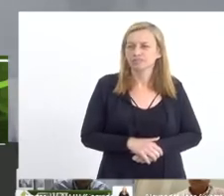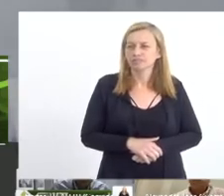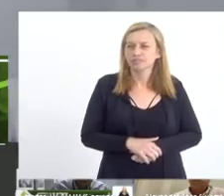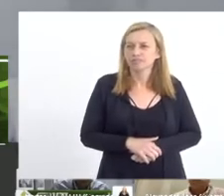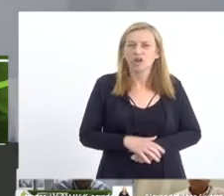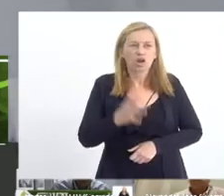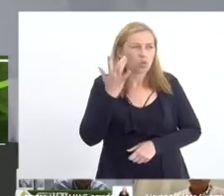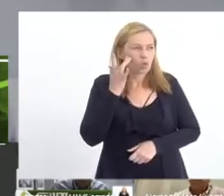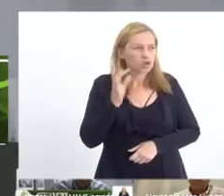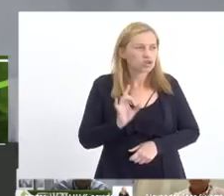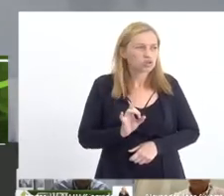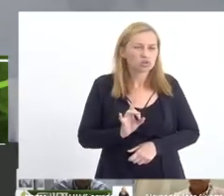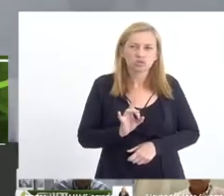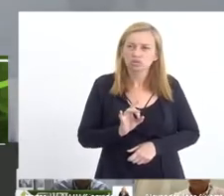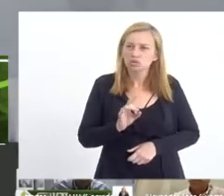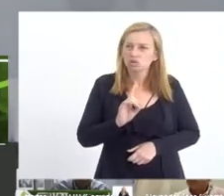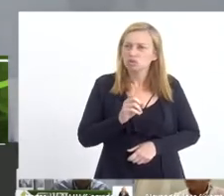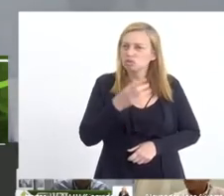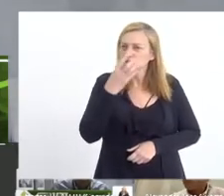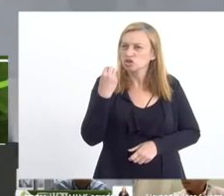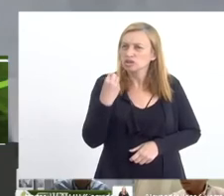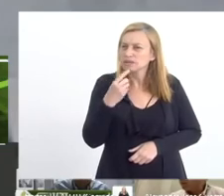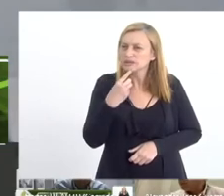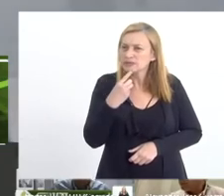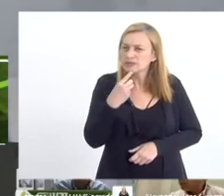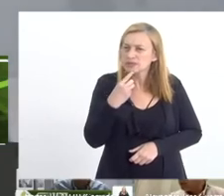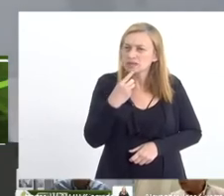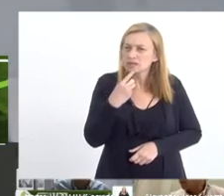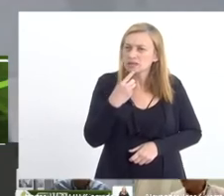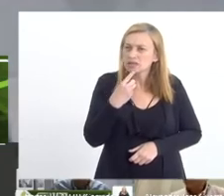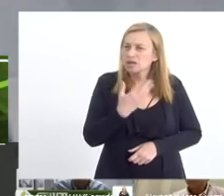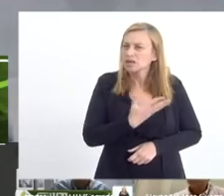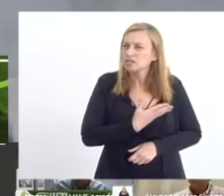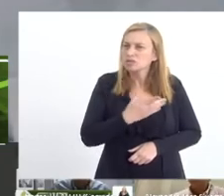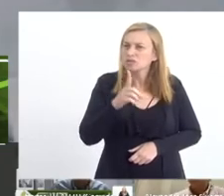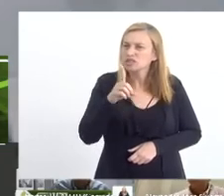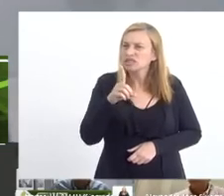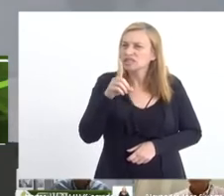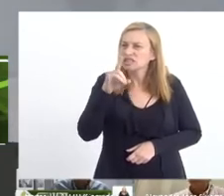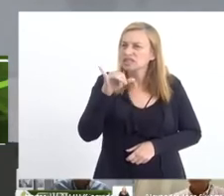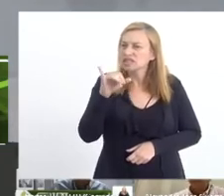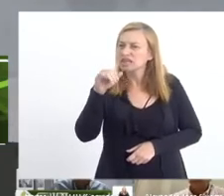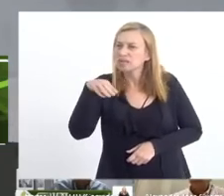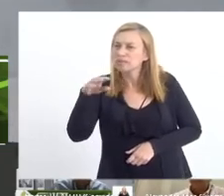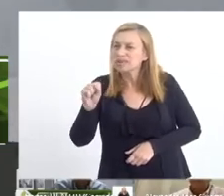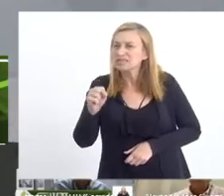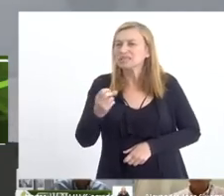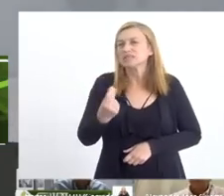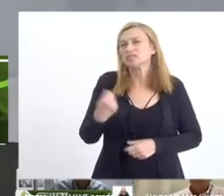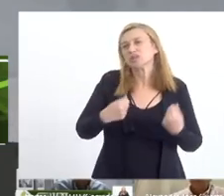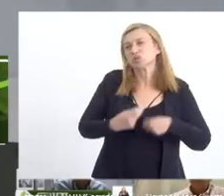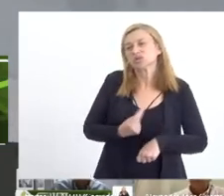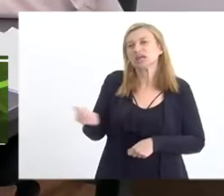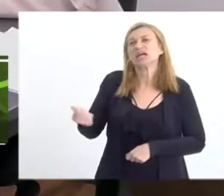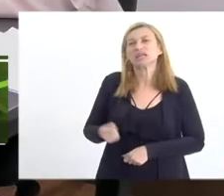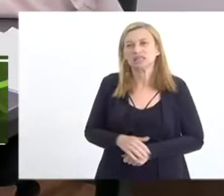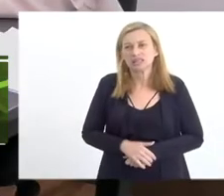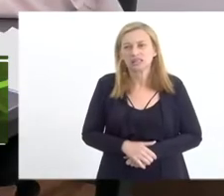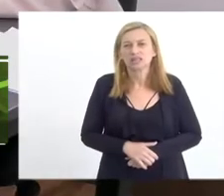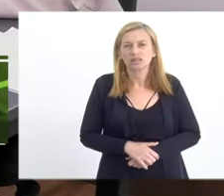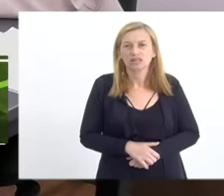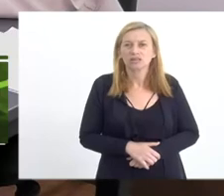Eu acho que, eu não sei se o meu colega Dimas está ainda com a gente. Não, o Dimas teve que sair, mas